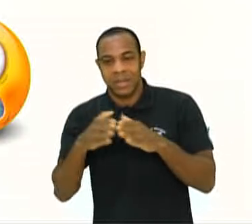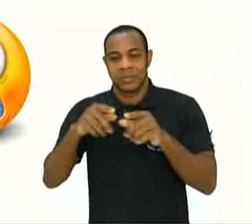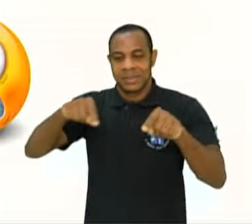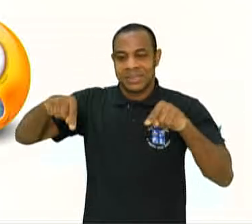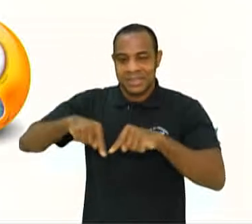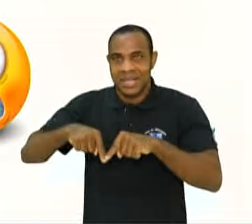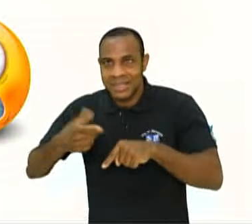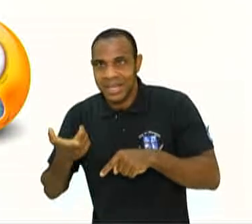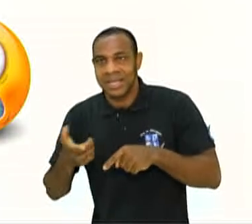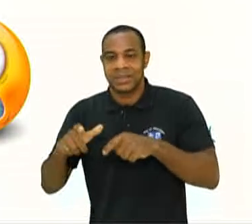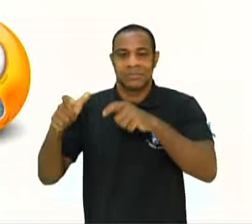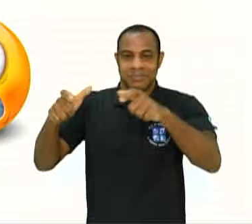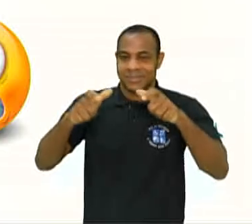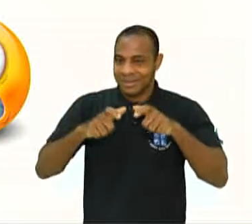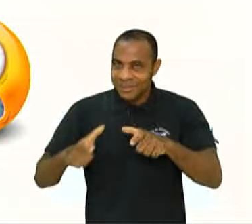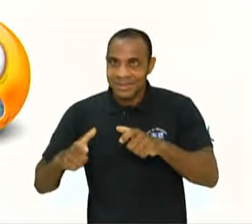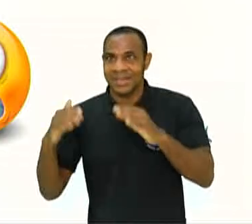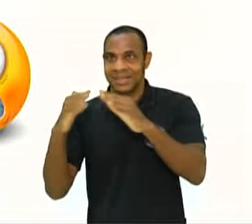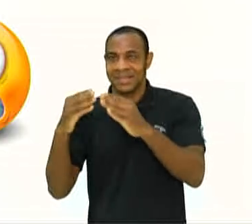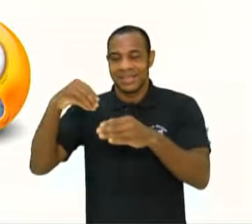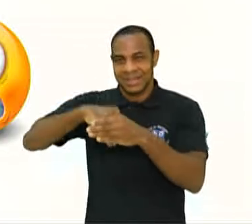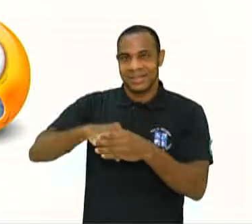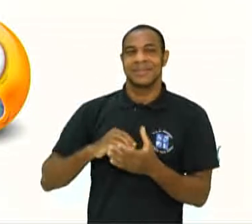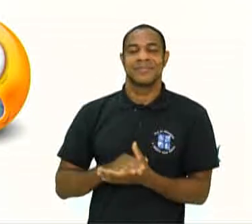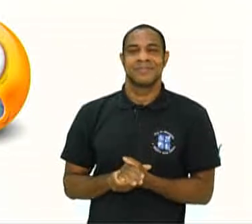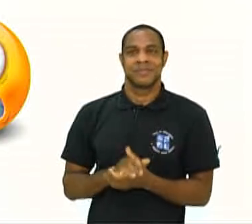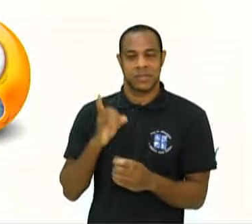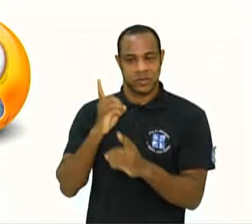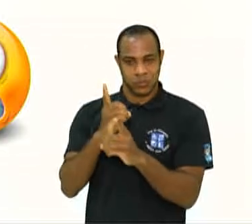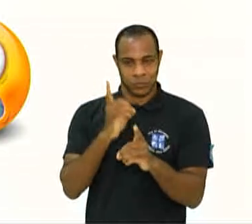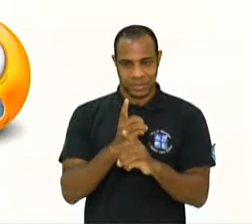this human." Human? What is human?